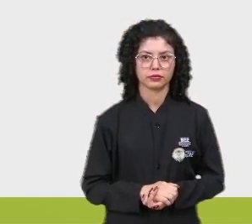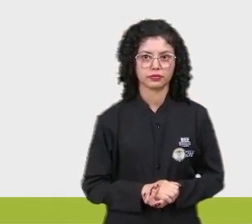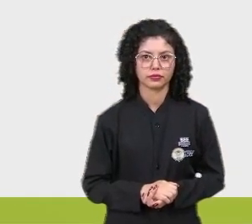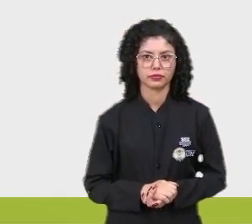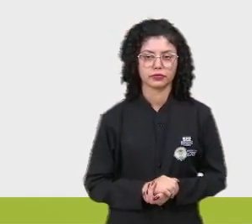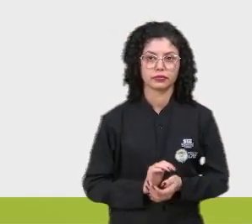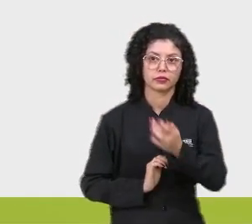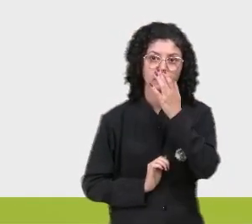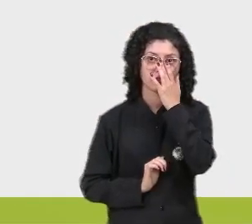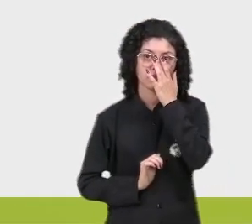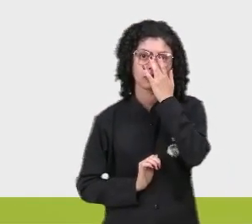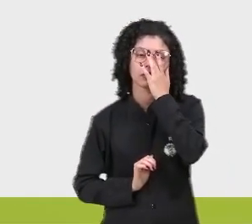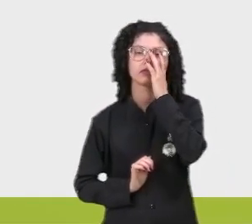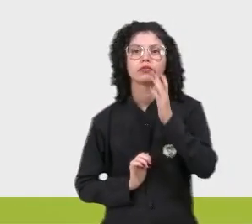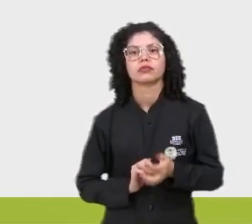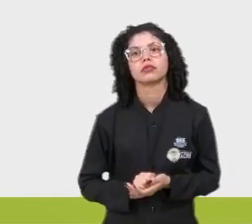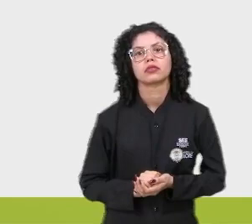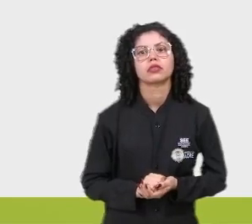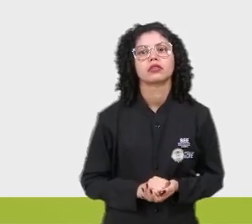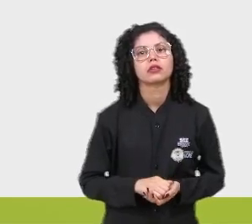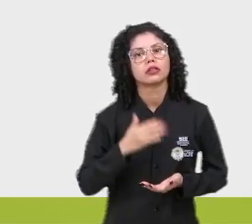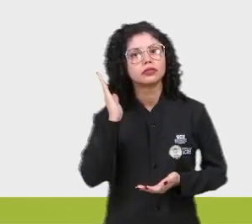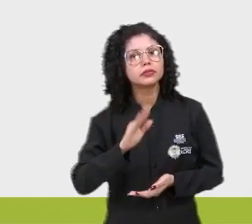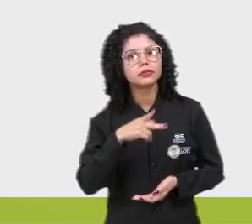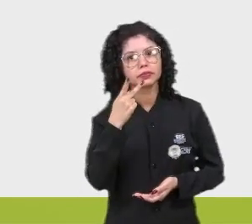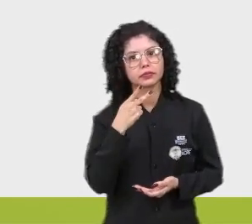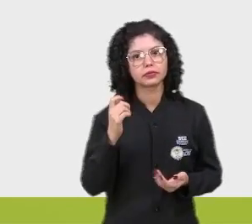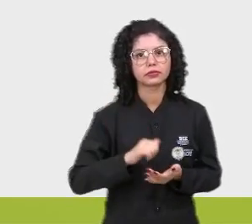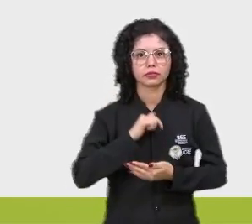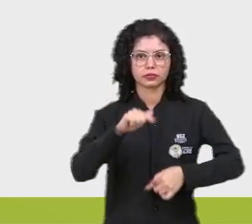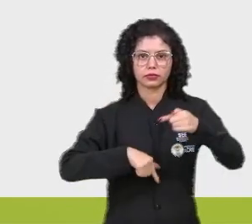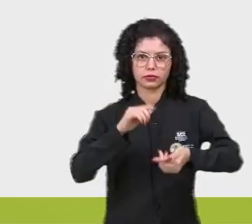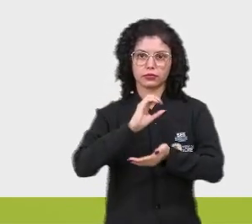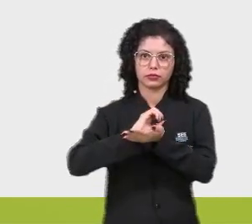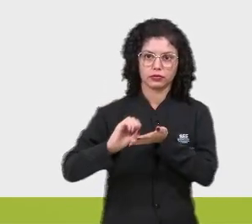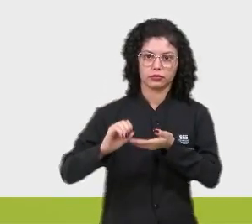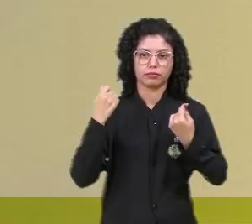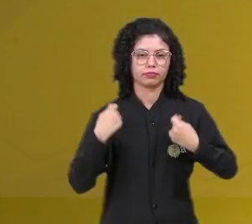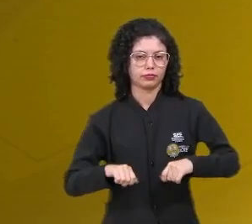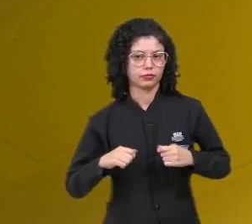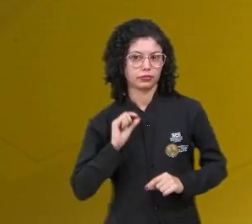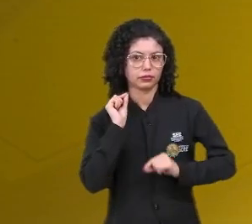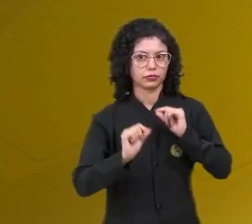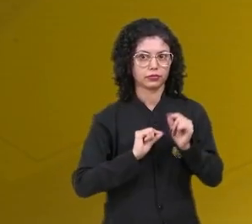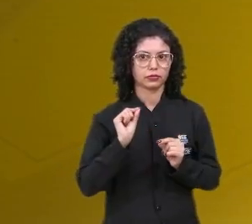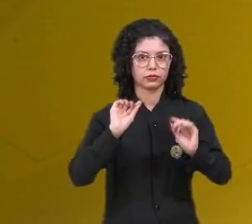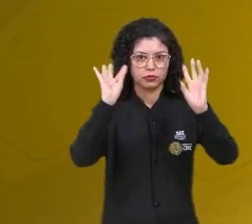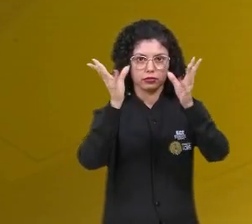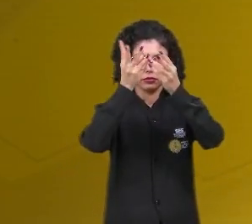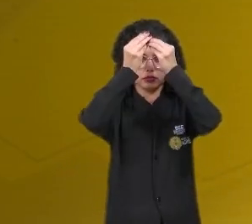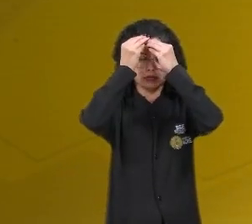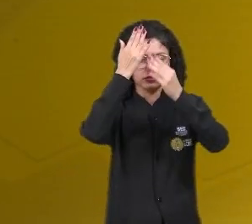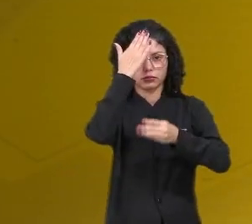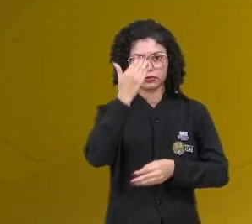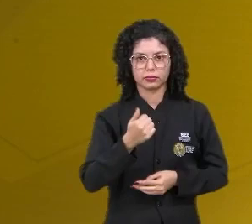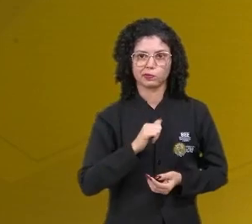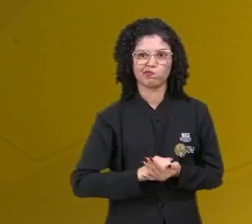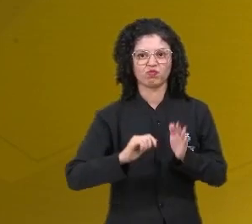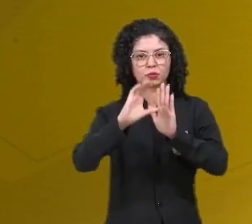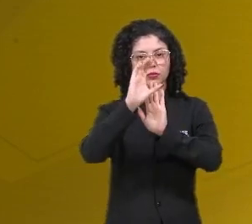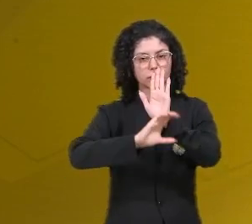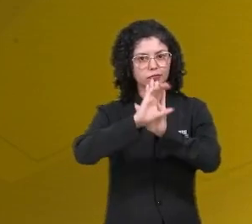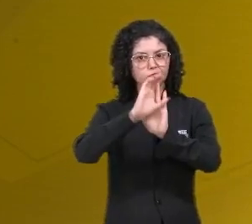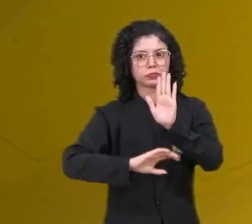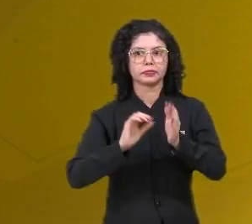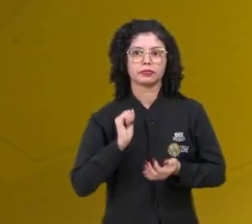favor. Já que nós vamos falar de química orgânica, precisamos muito bem saber aí a definição de